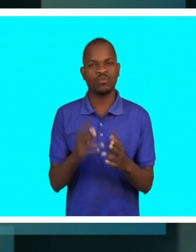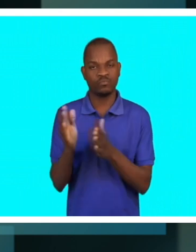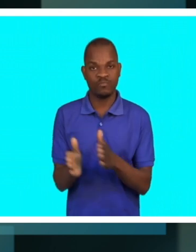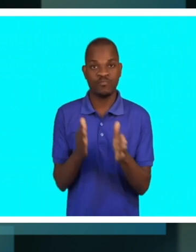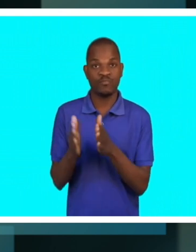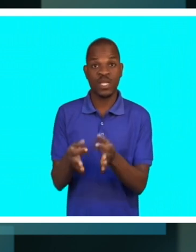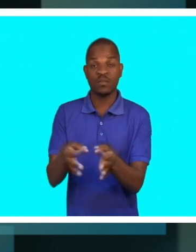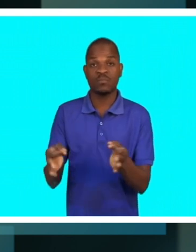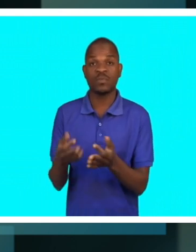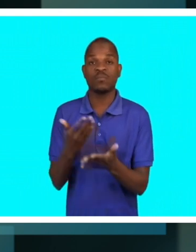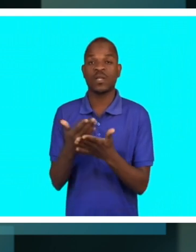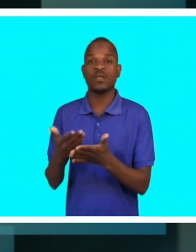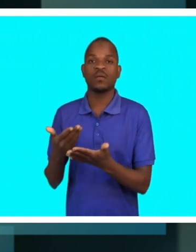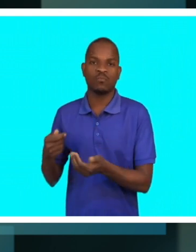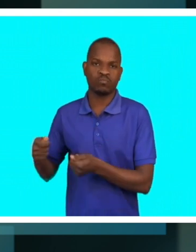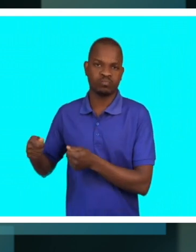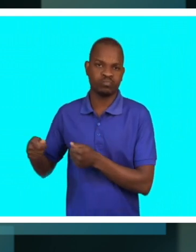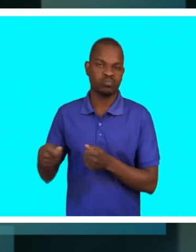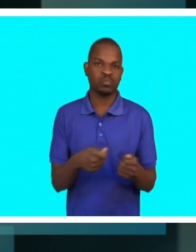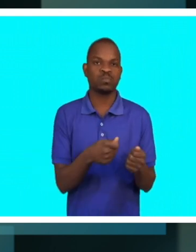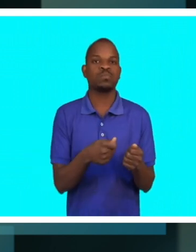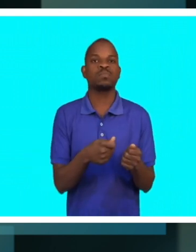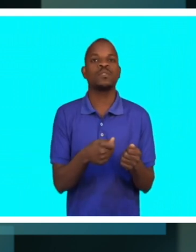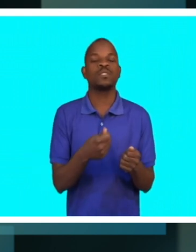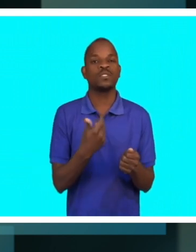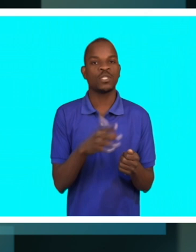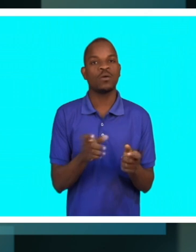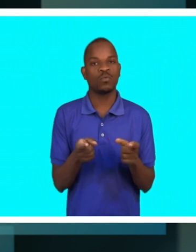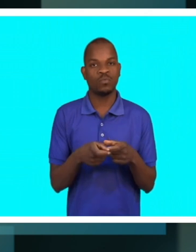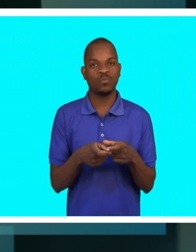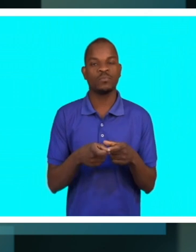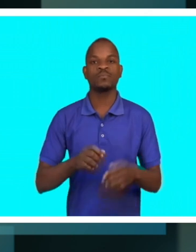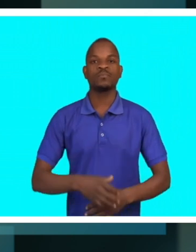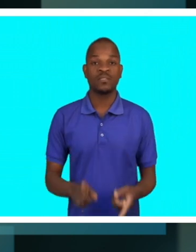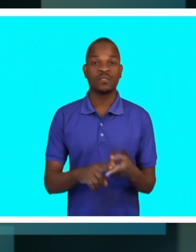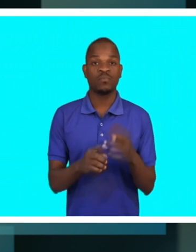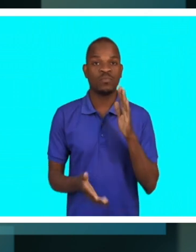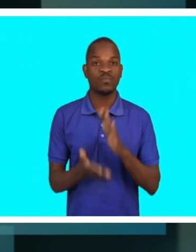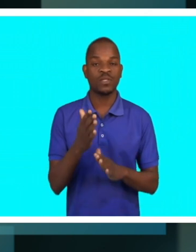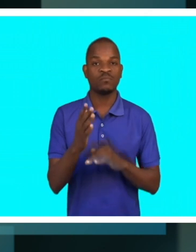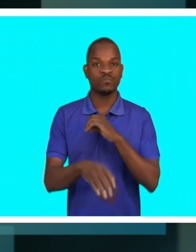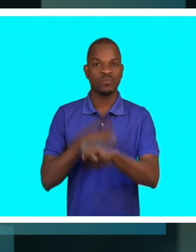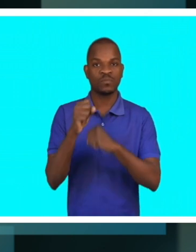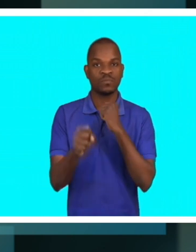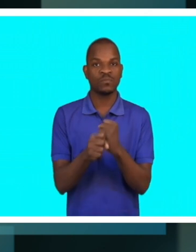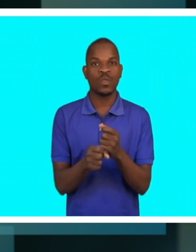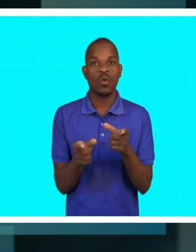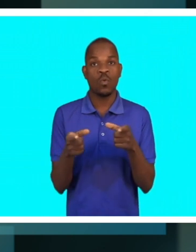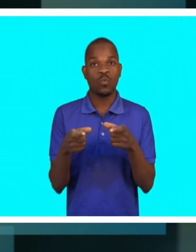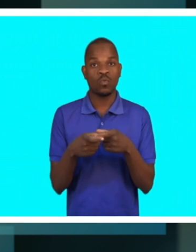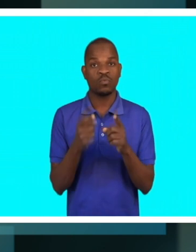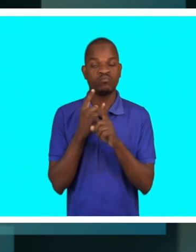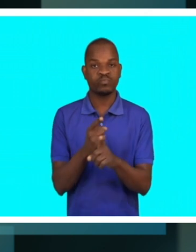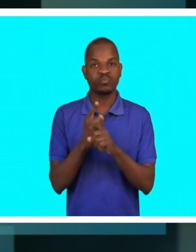a organizar para poder estar o nosso clube licenciado. A partir do próximo ano,